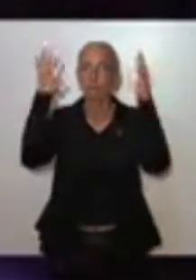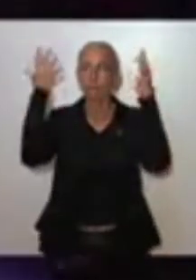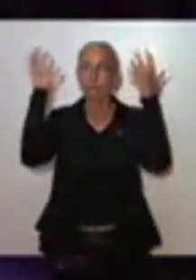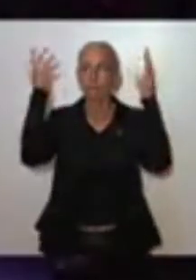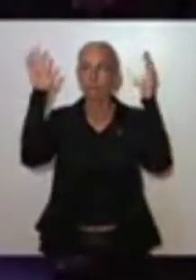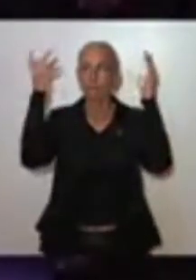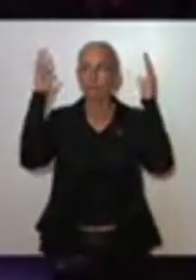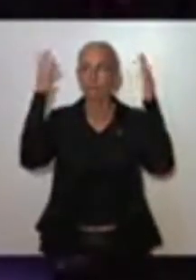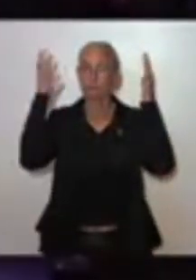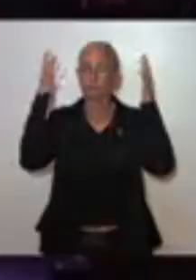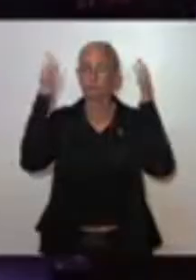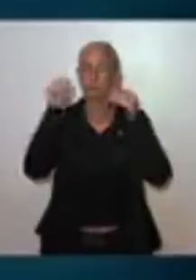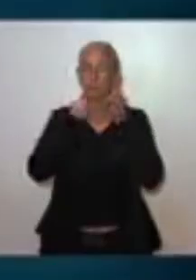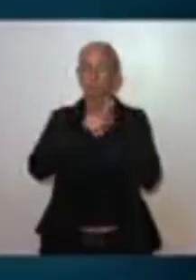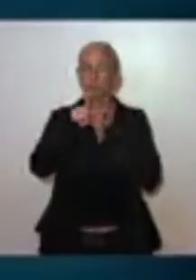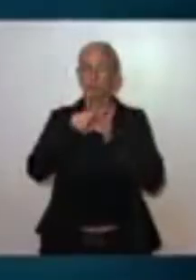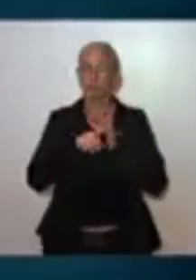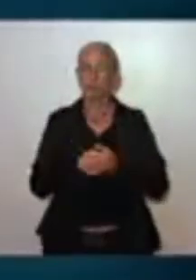e vamos à pergunta